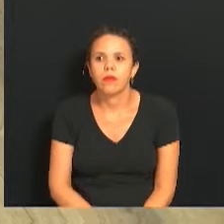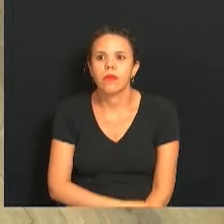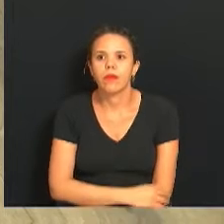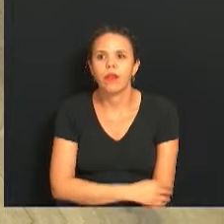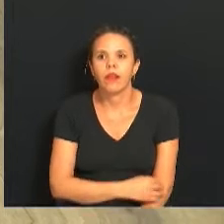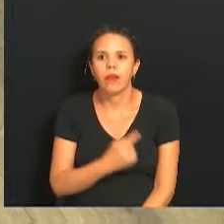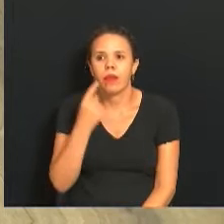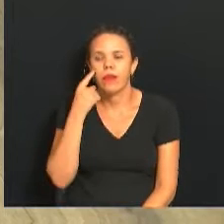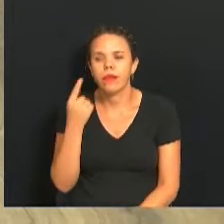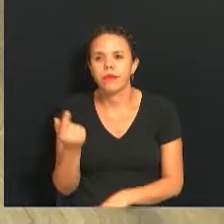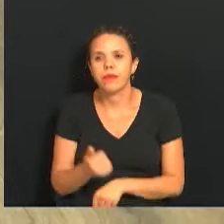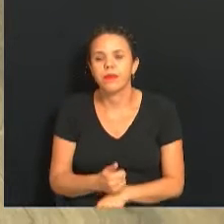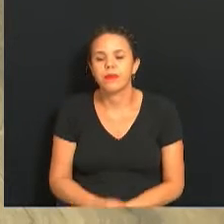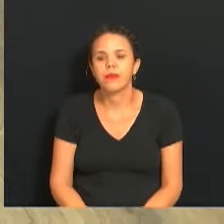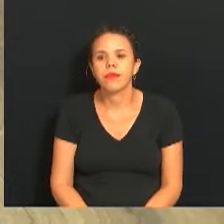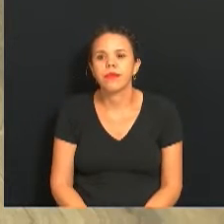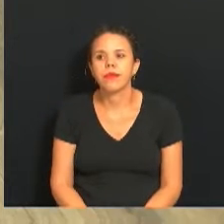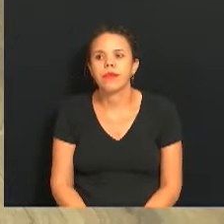e se liga na profissão.